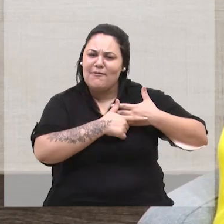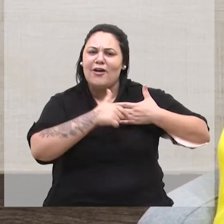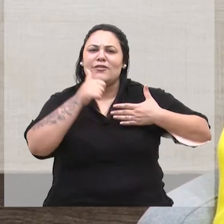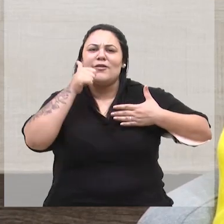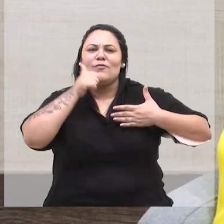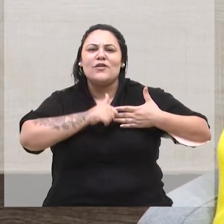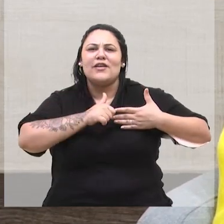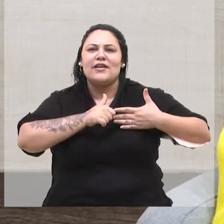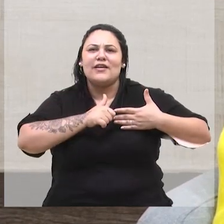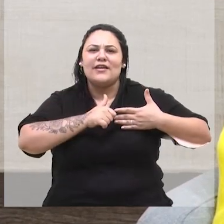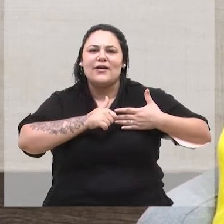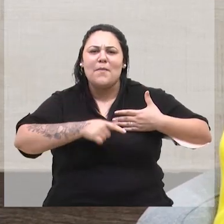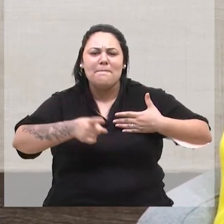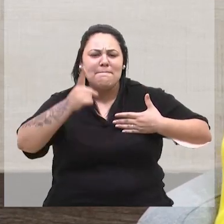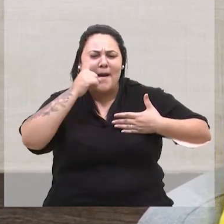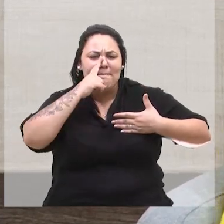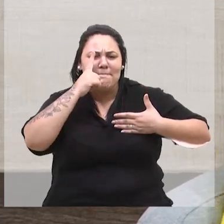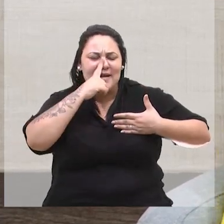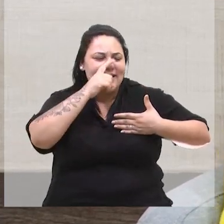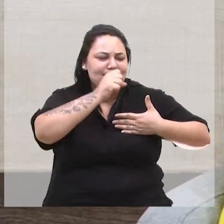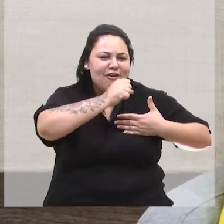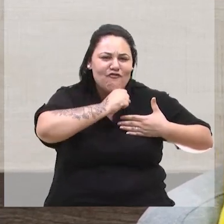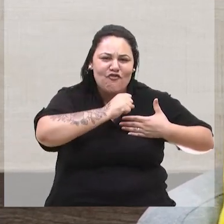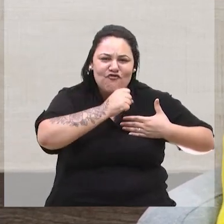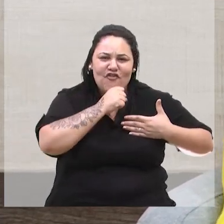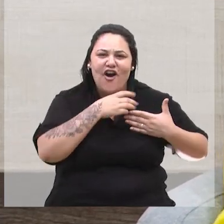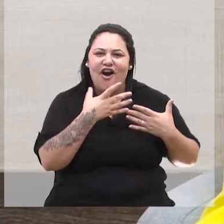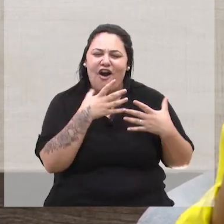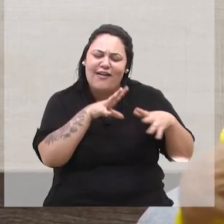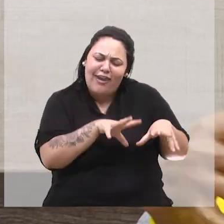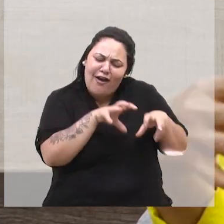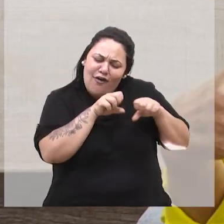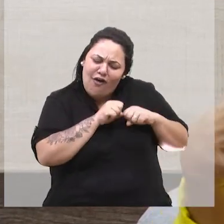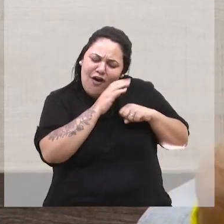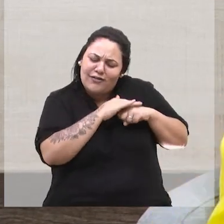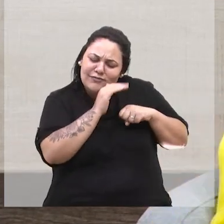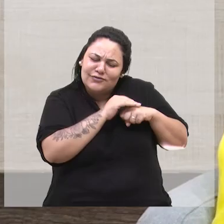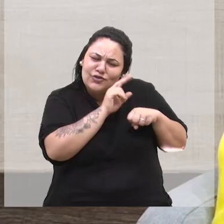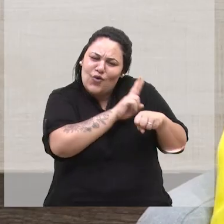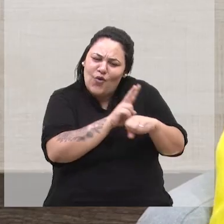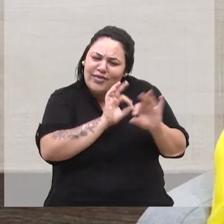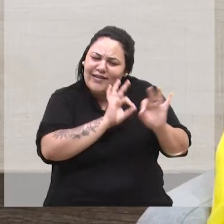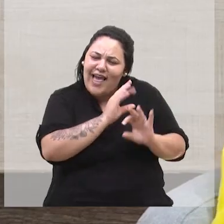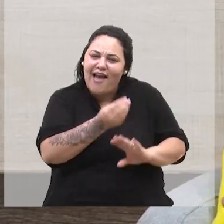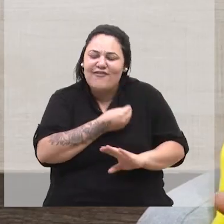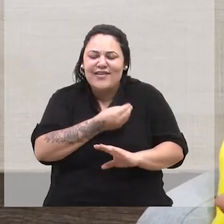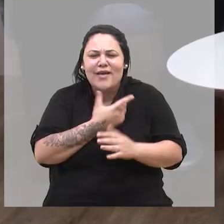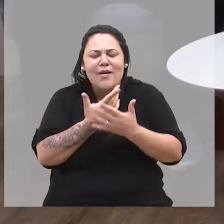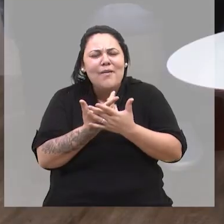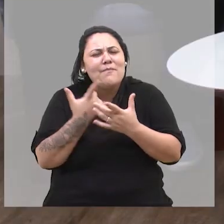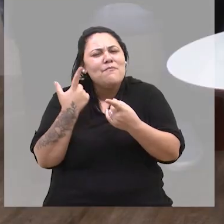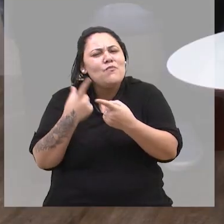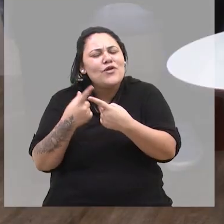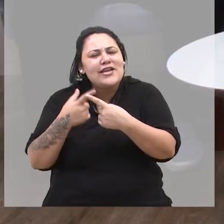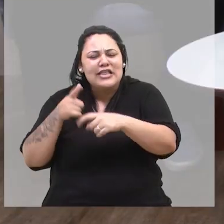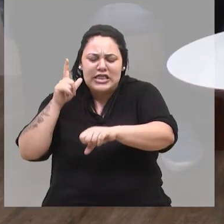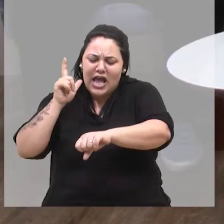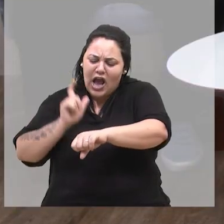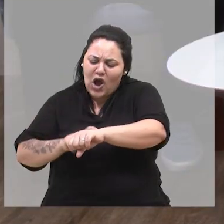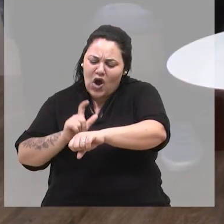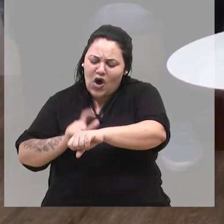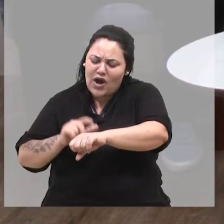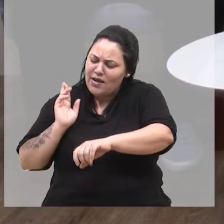mulher como la mamma, la nonna, que é a que acolhe, a que organiza a vida. Por que quando chega na hora de ir